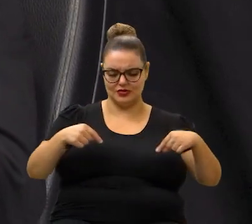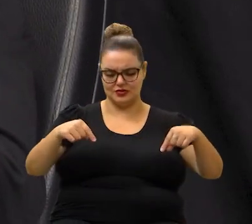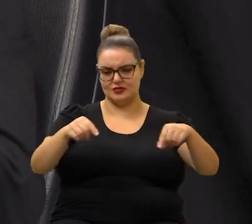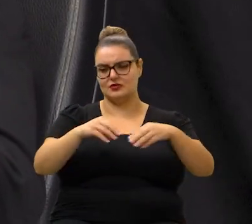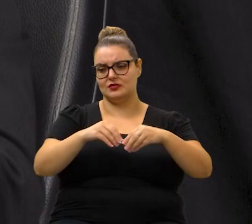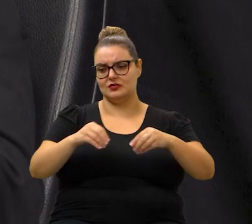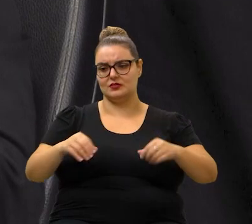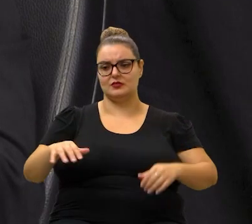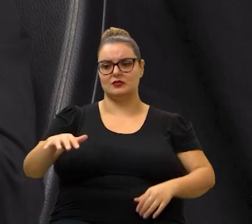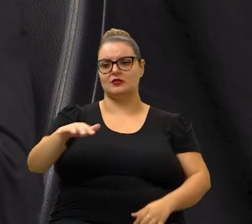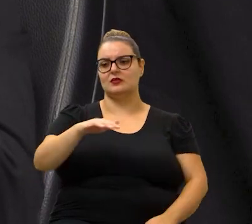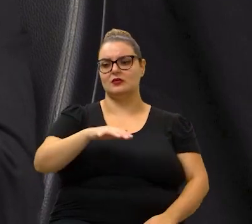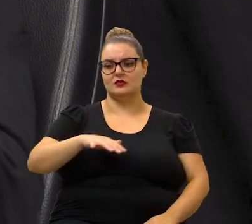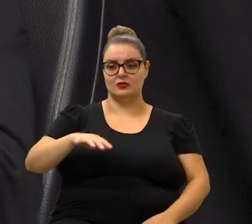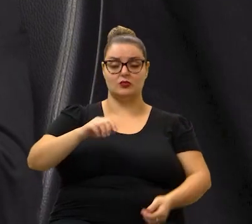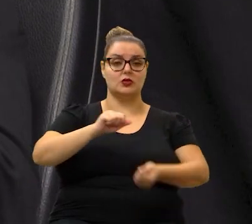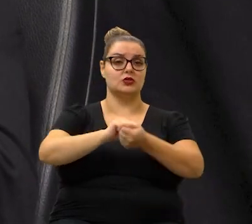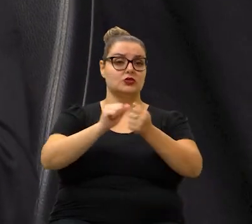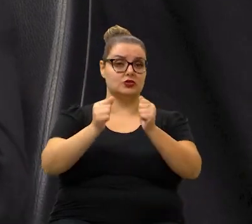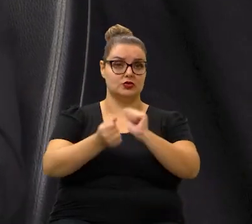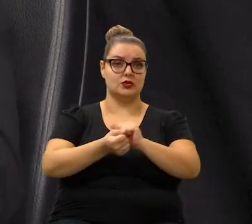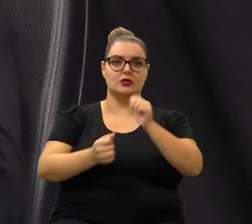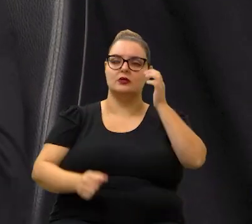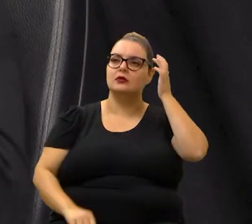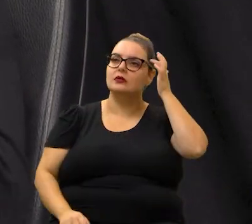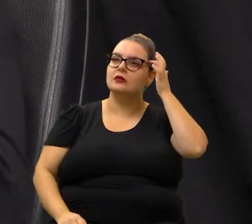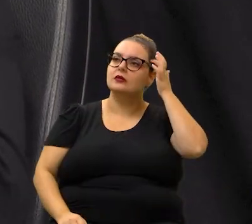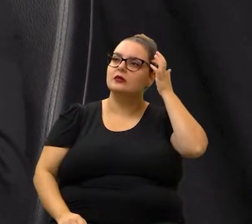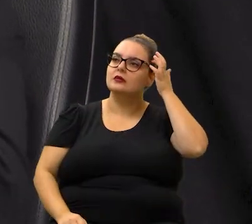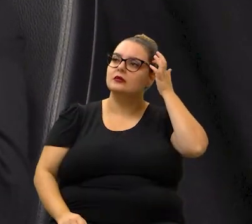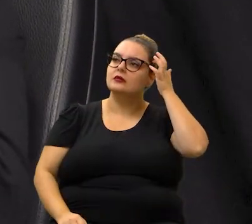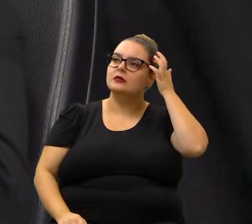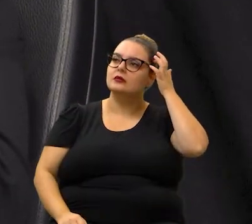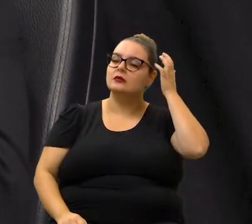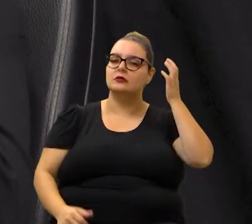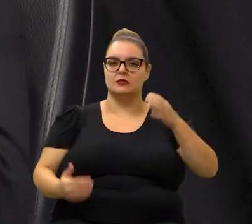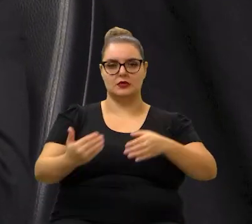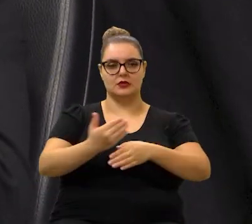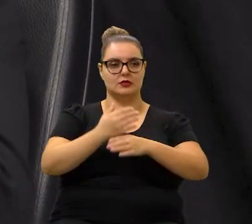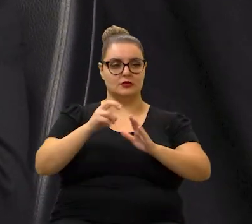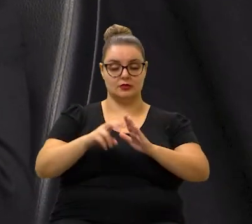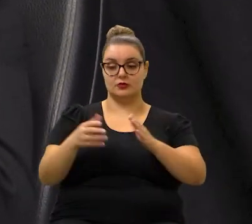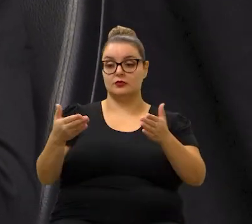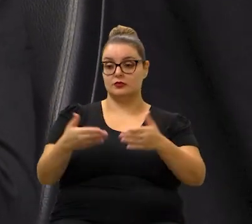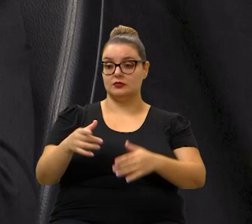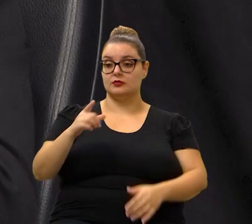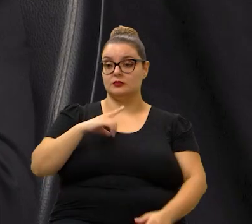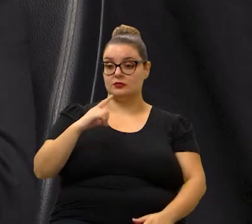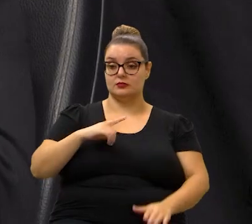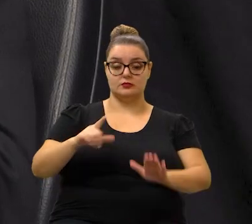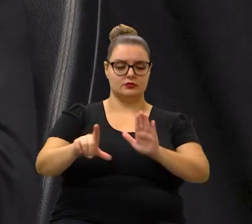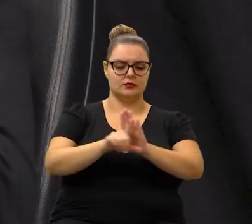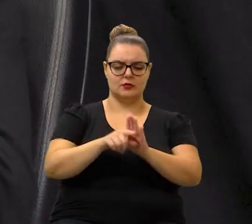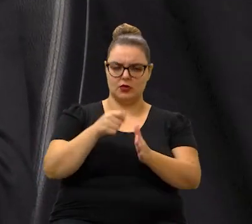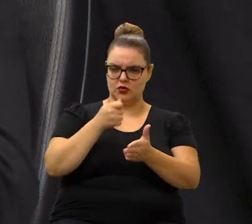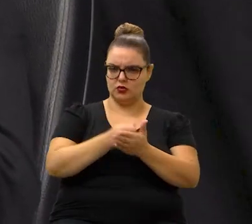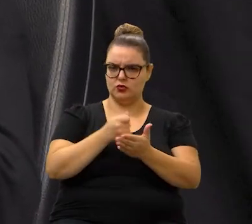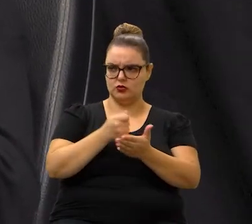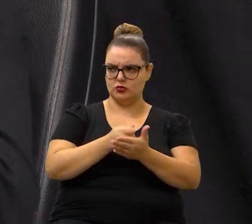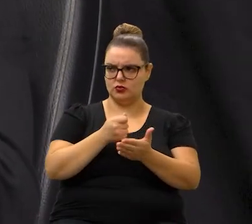questão de áreas adequadas para poder fazer uma construção de uma creche hoje existe também leis muito